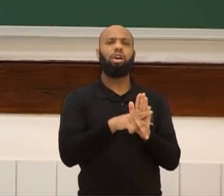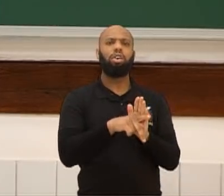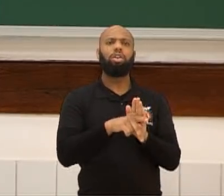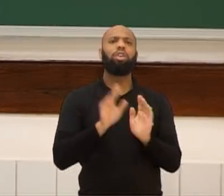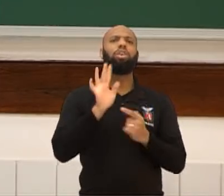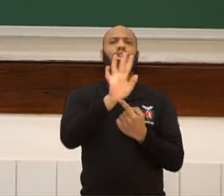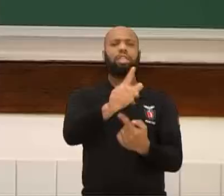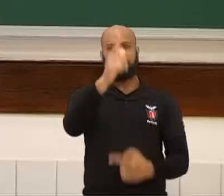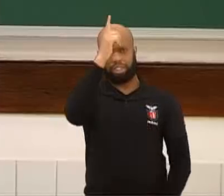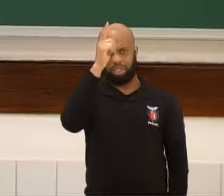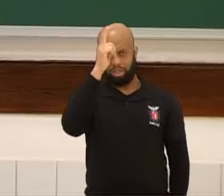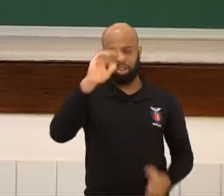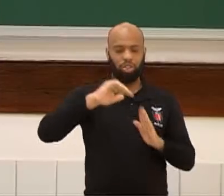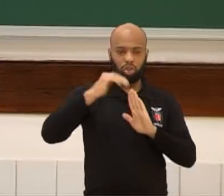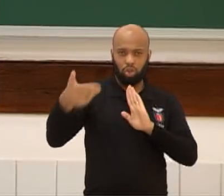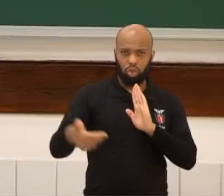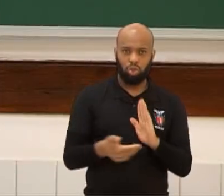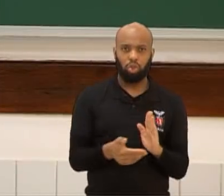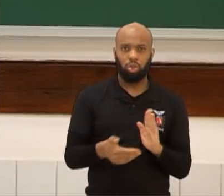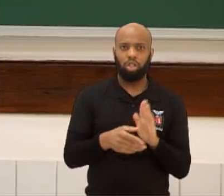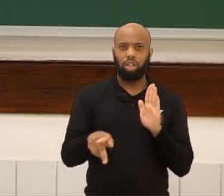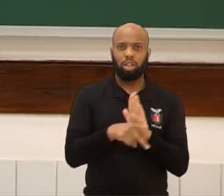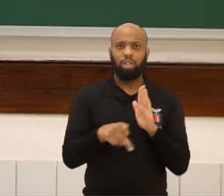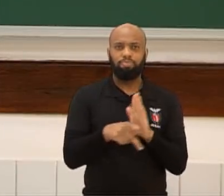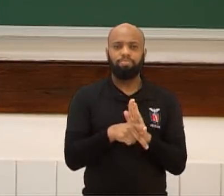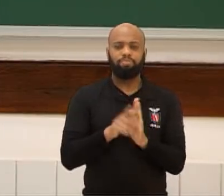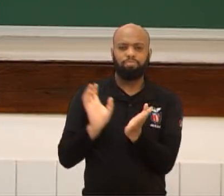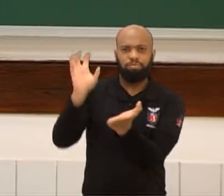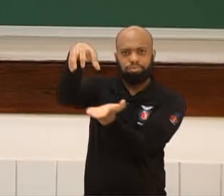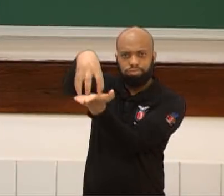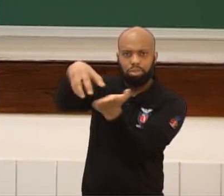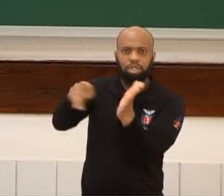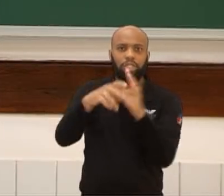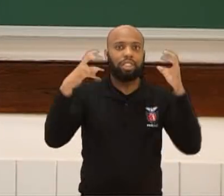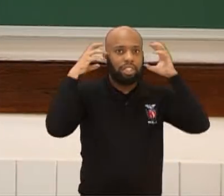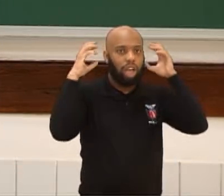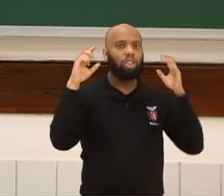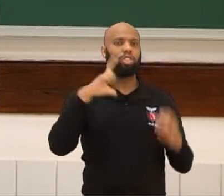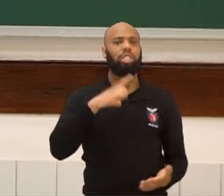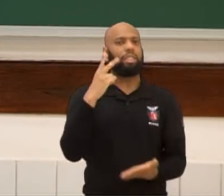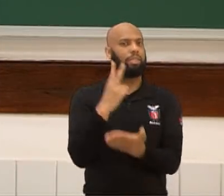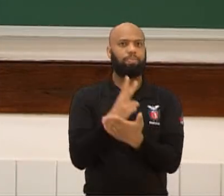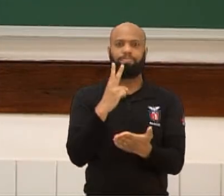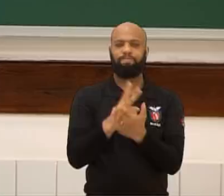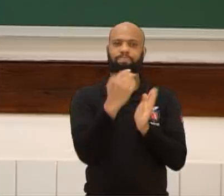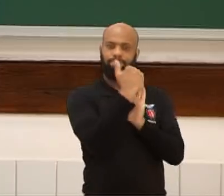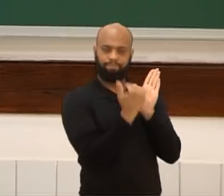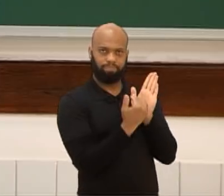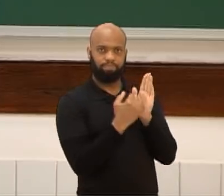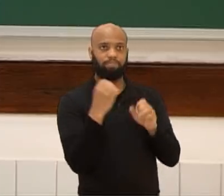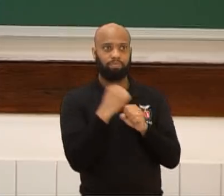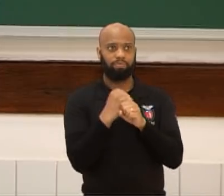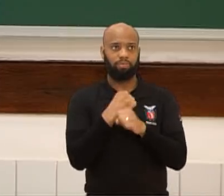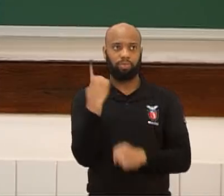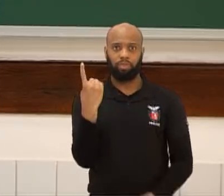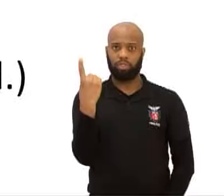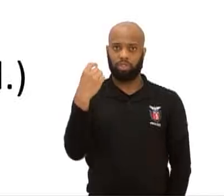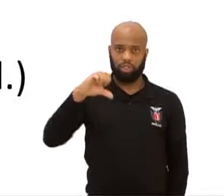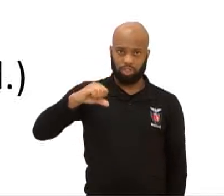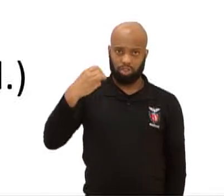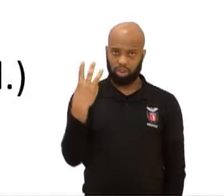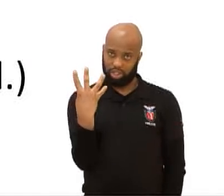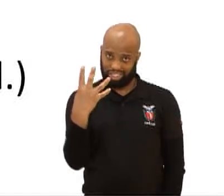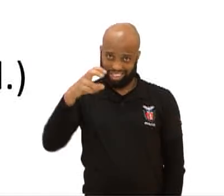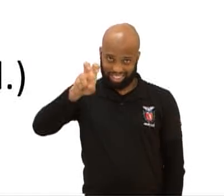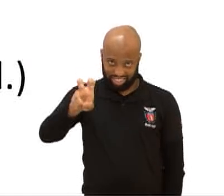Alemanha. E todas as emissoras de rádio do país começaram a transmitir uma só programação. Em